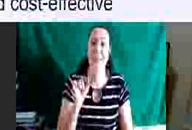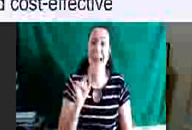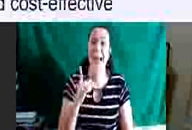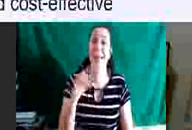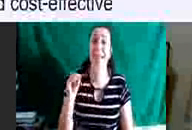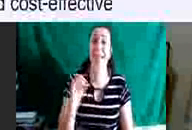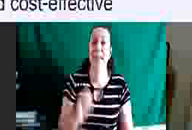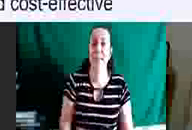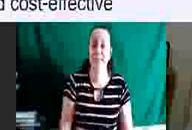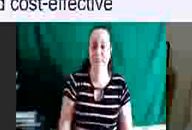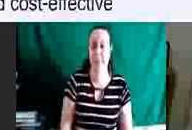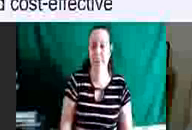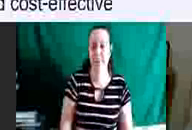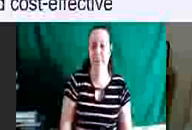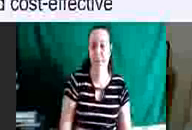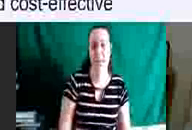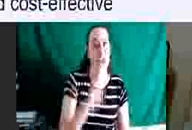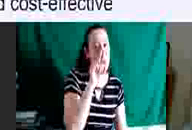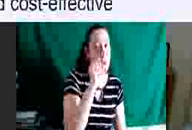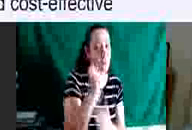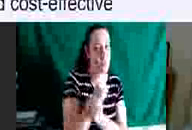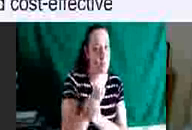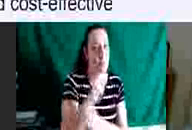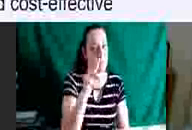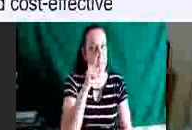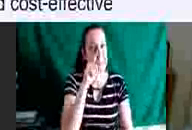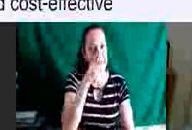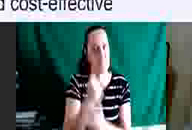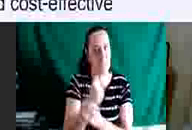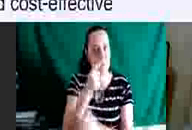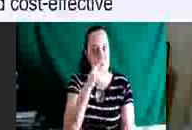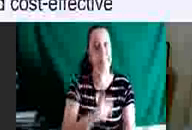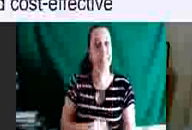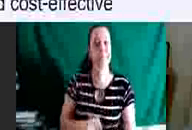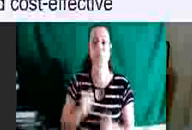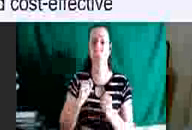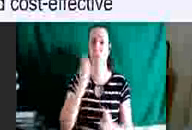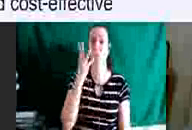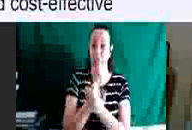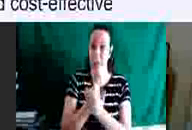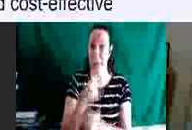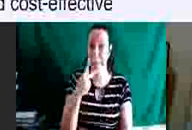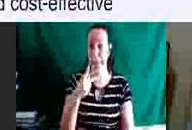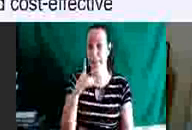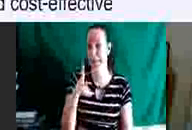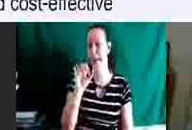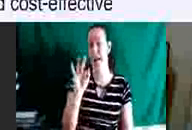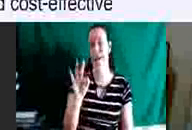uma comparação com o top 10 de 2013. Estão vendo a minha tela aí?